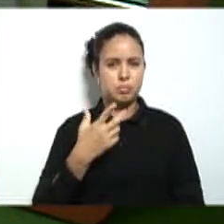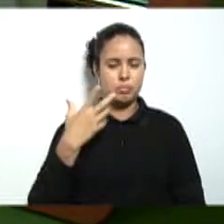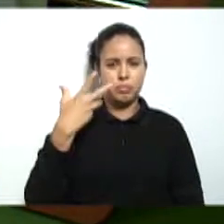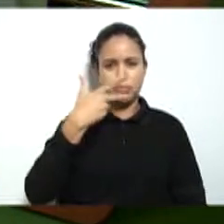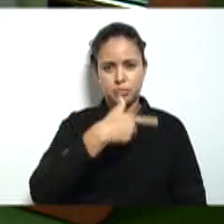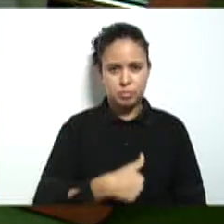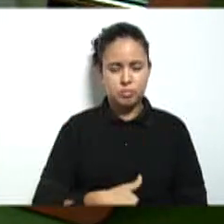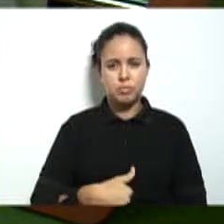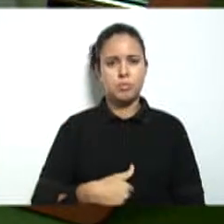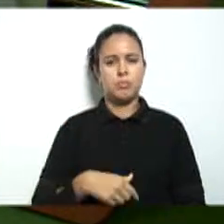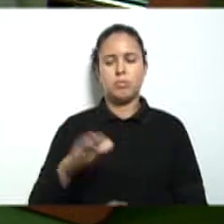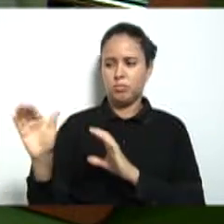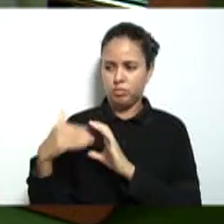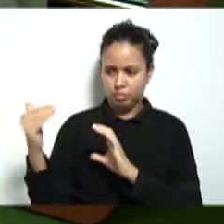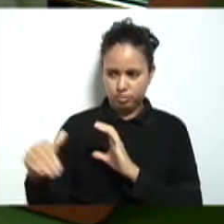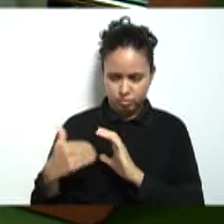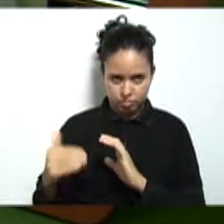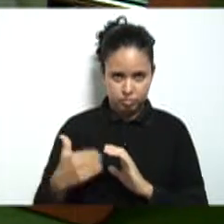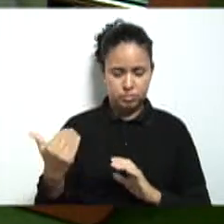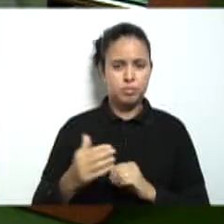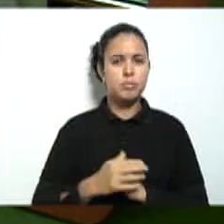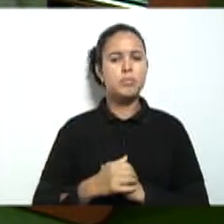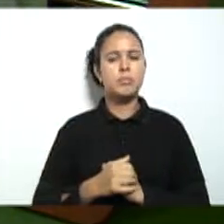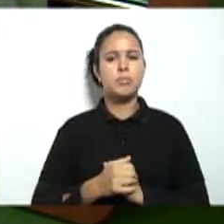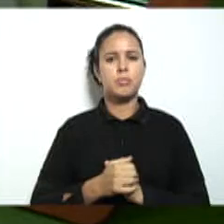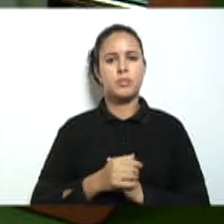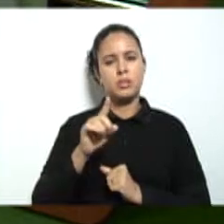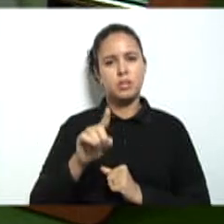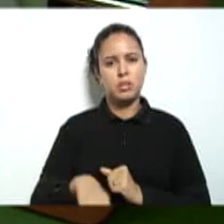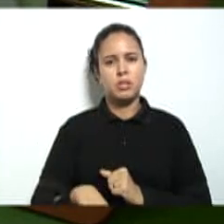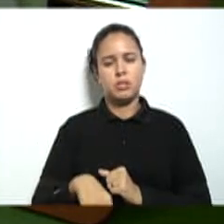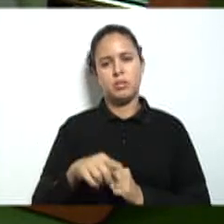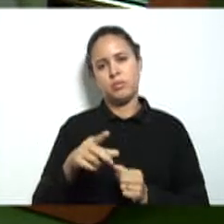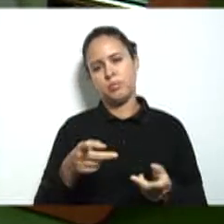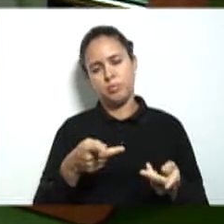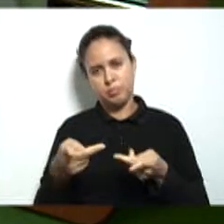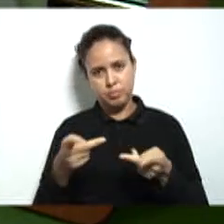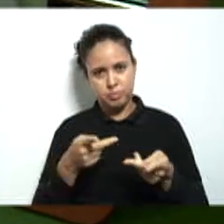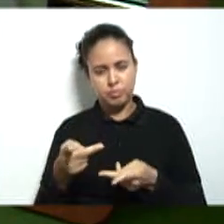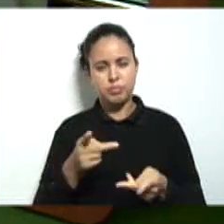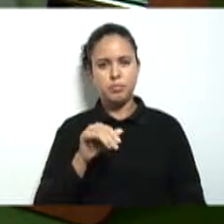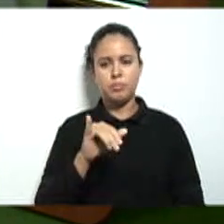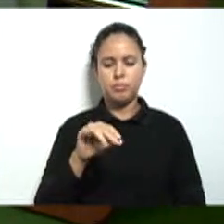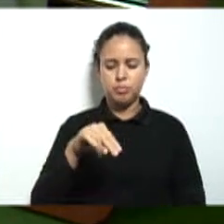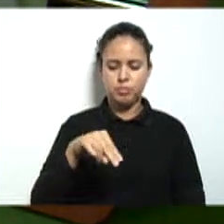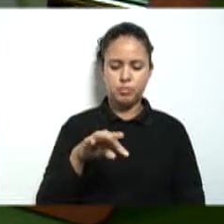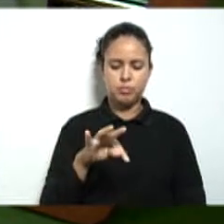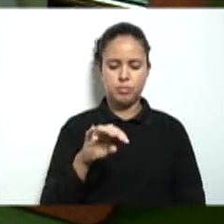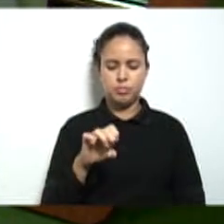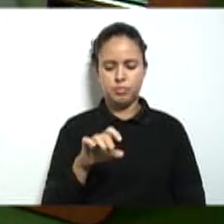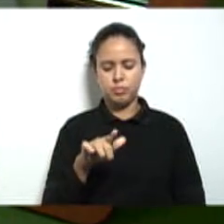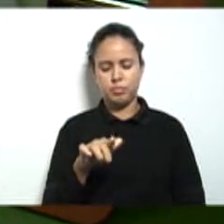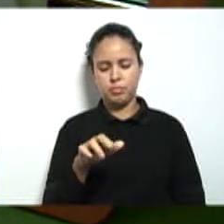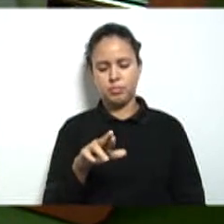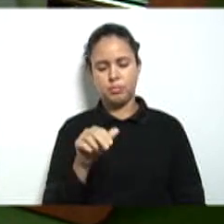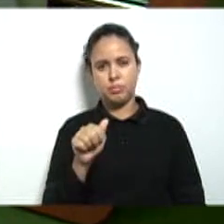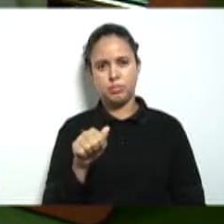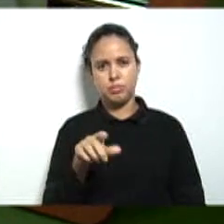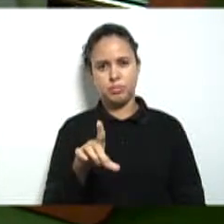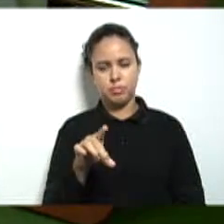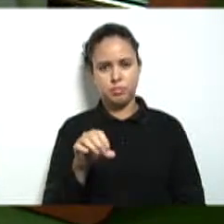Sim. De receber esse resultado. Isso aqui é uma etapa do projeto integrador, e a gente pode falar um pouquinho mais sobre as necessidades